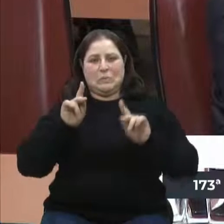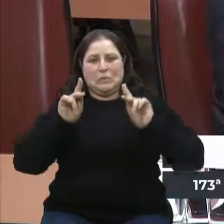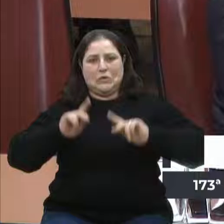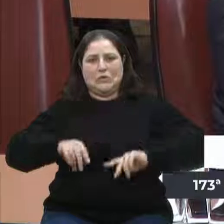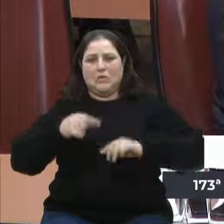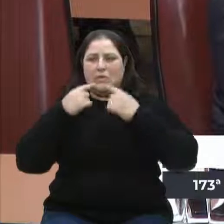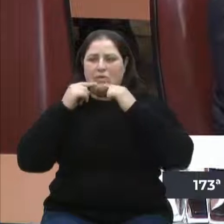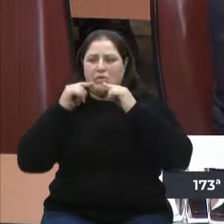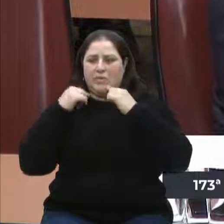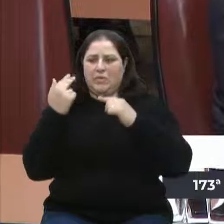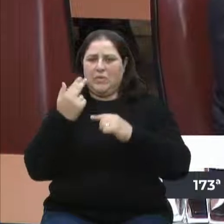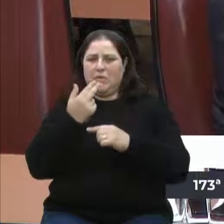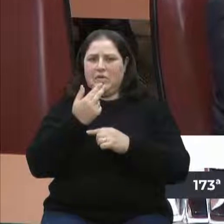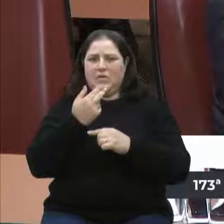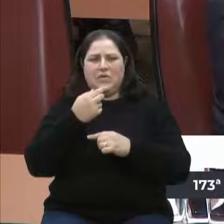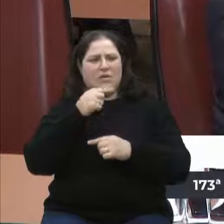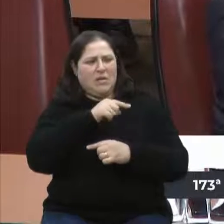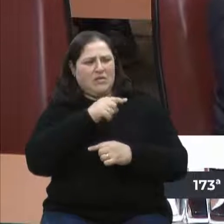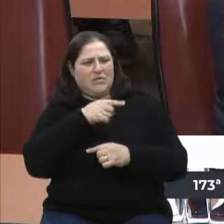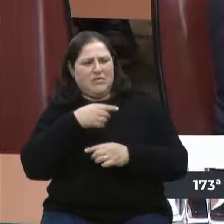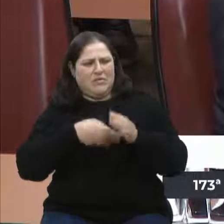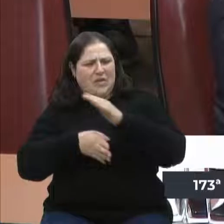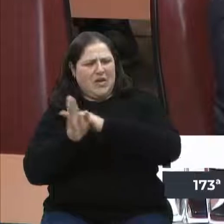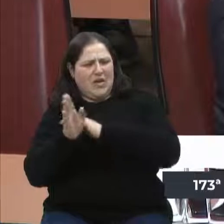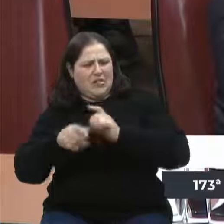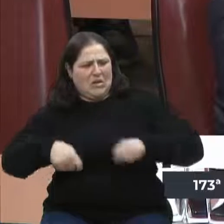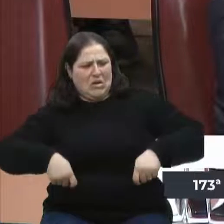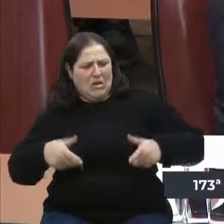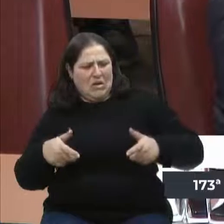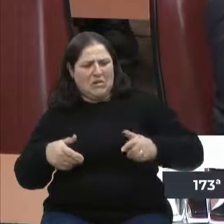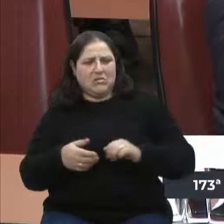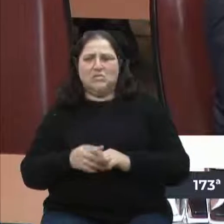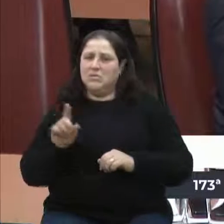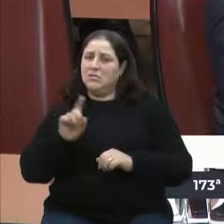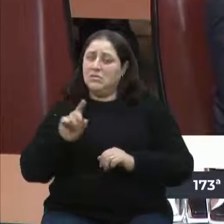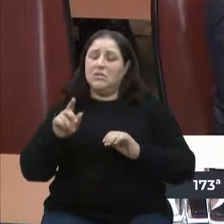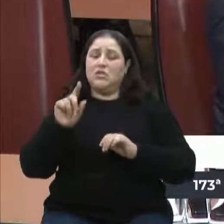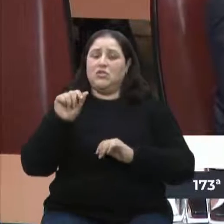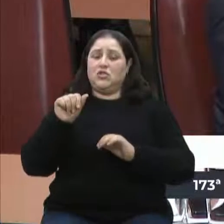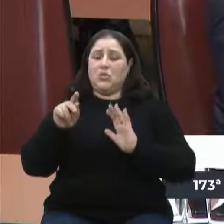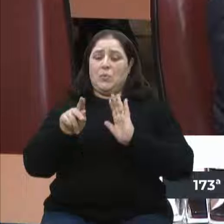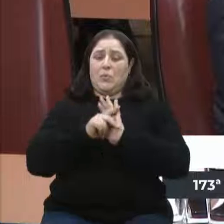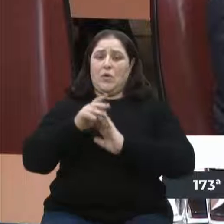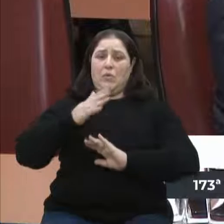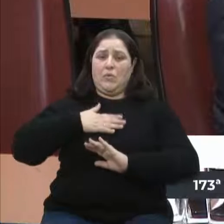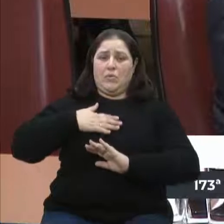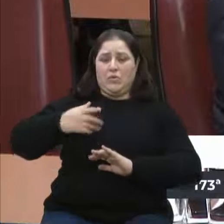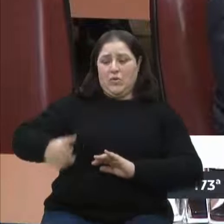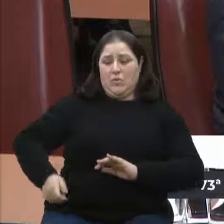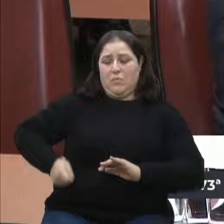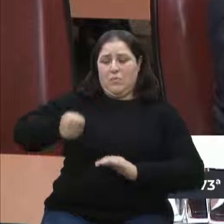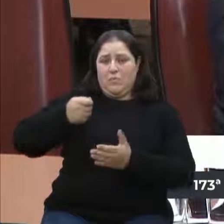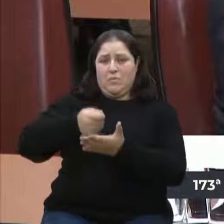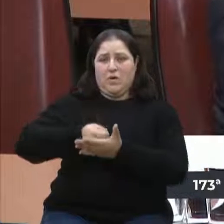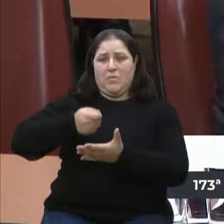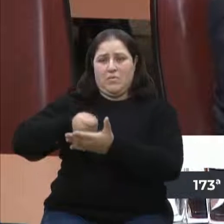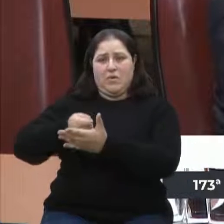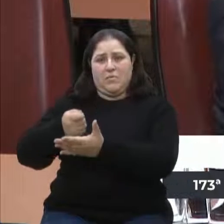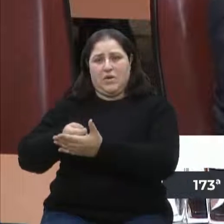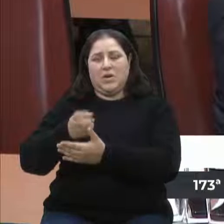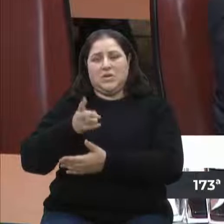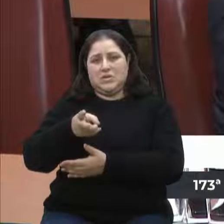dinheiro. A gente foi com o nosso próprio dinheiro, nosso próprio bolso, nossos próprios recursos. E a gente sempre quando vai buscar, né,